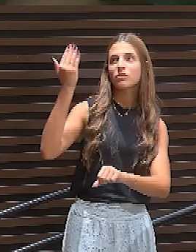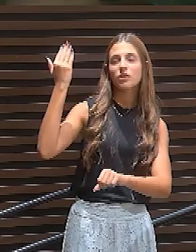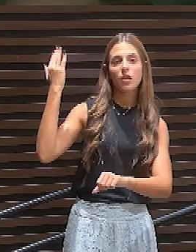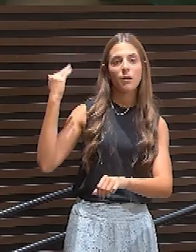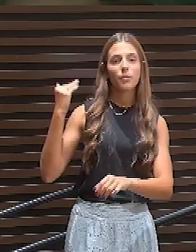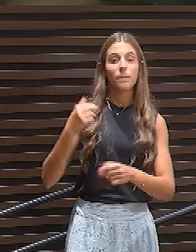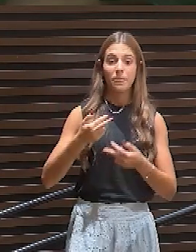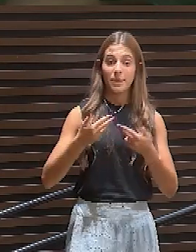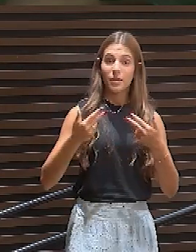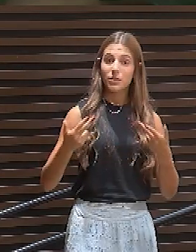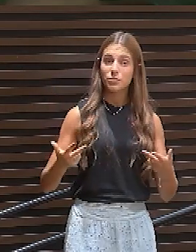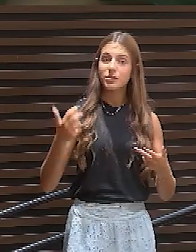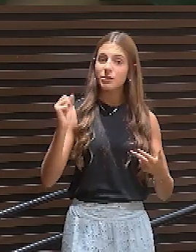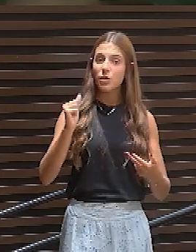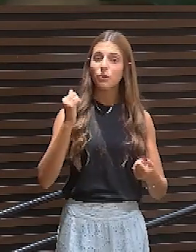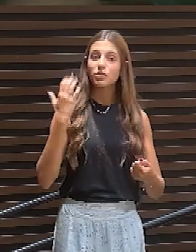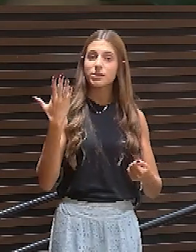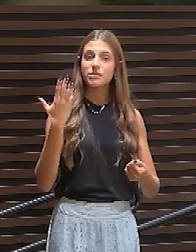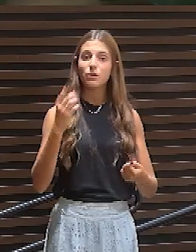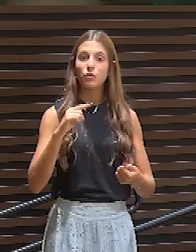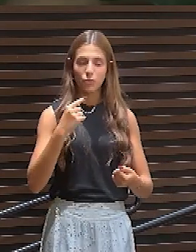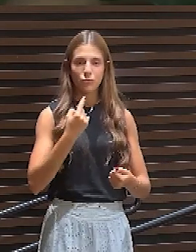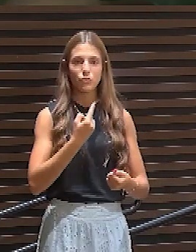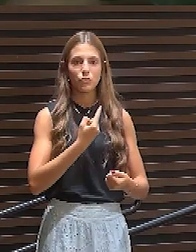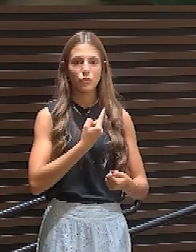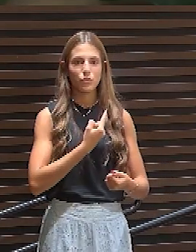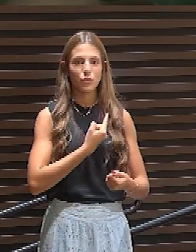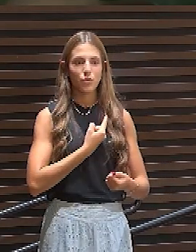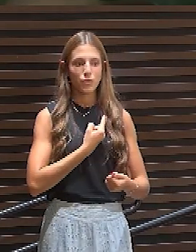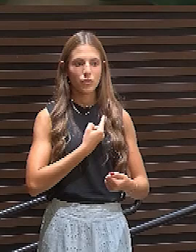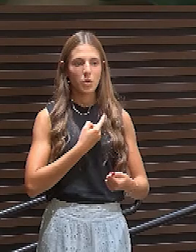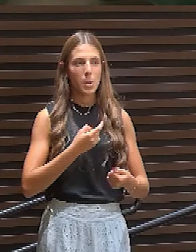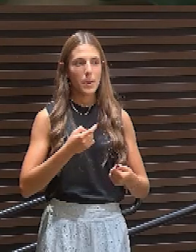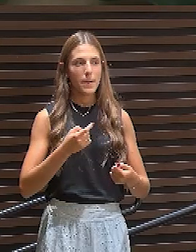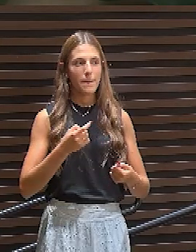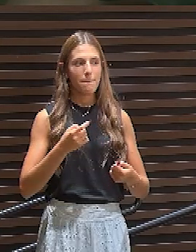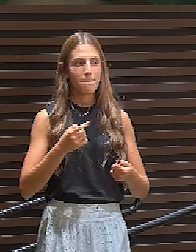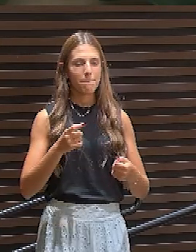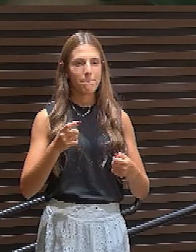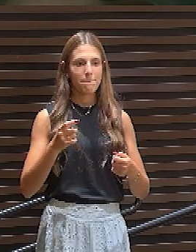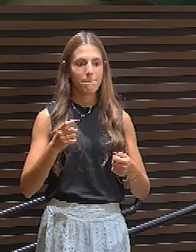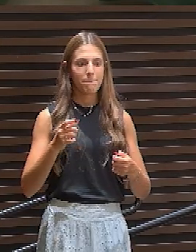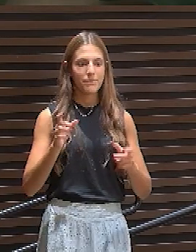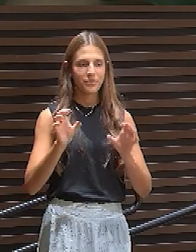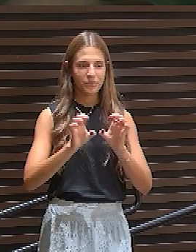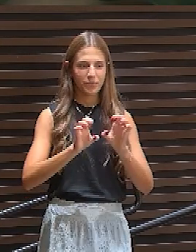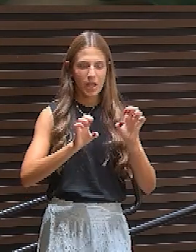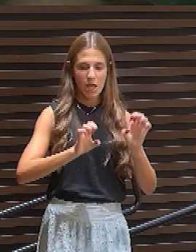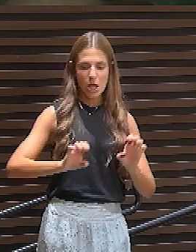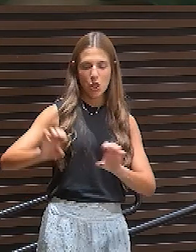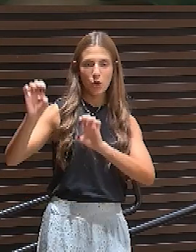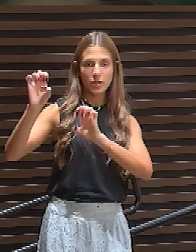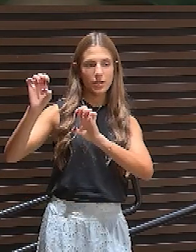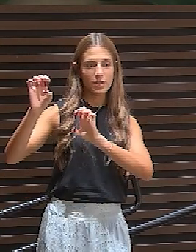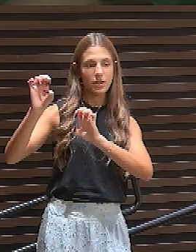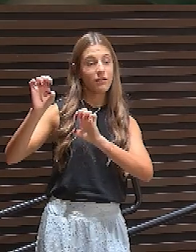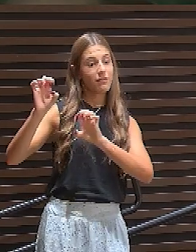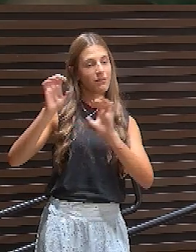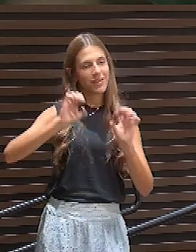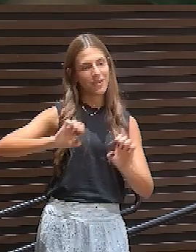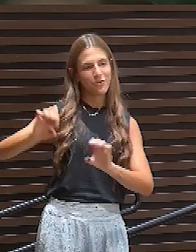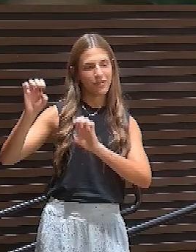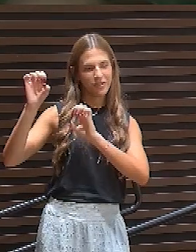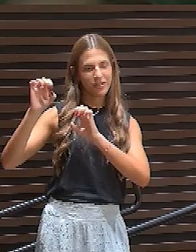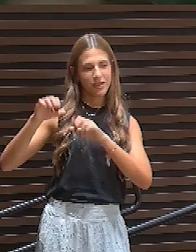com o nosso personagem de Enoque, ele andava com Deus.